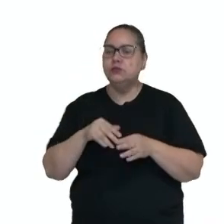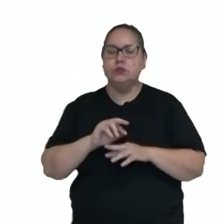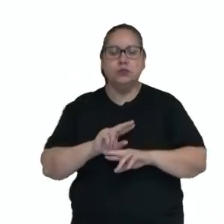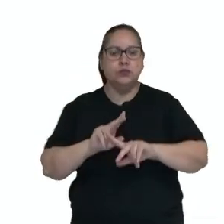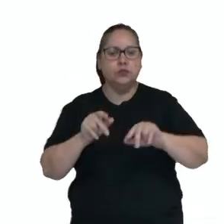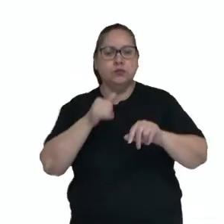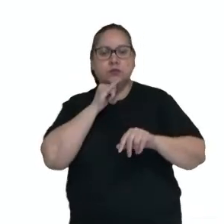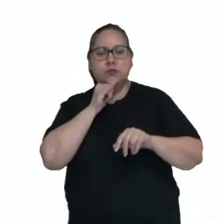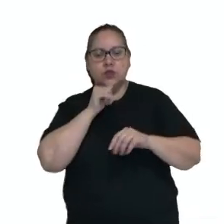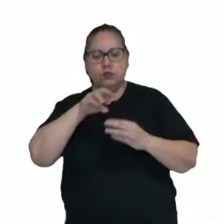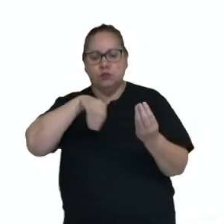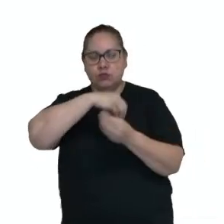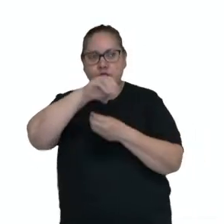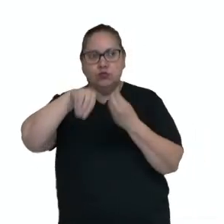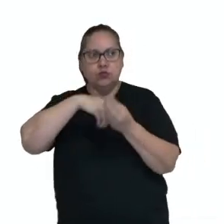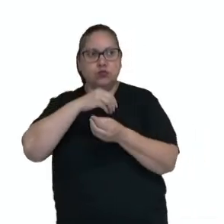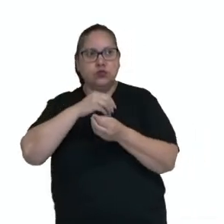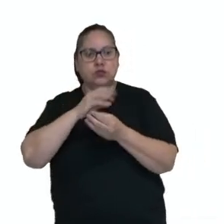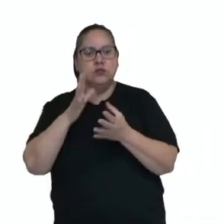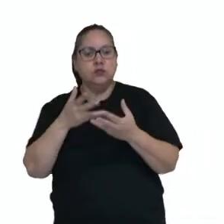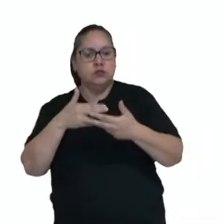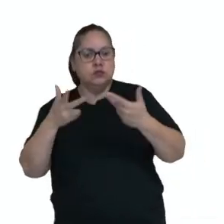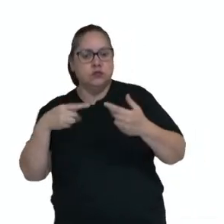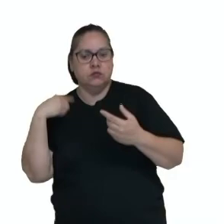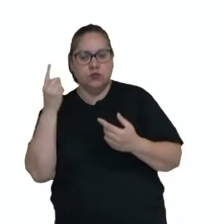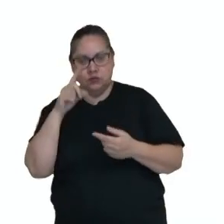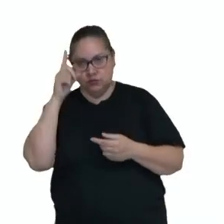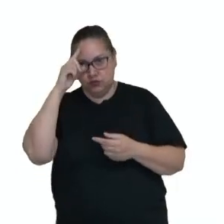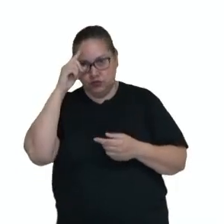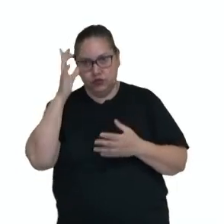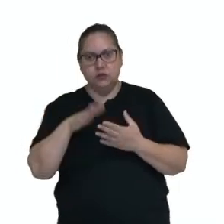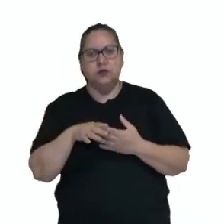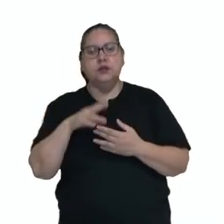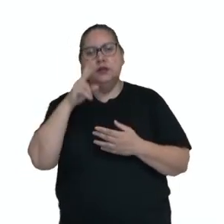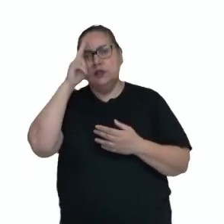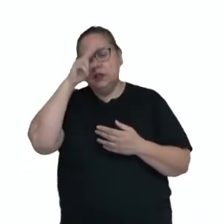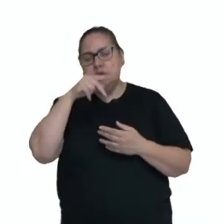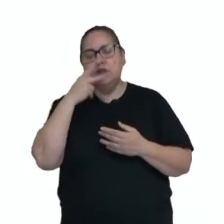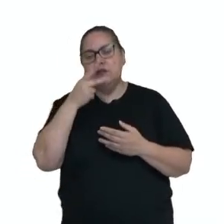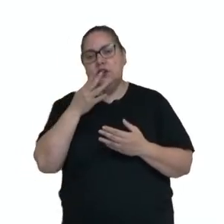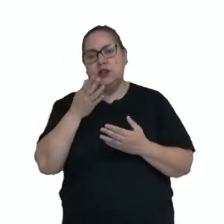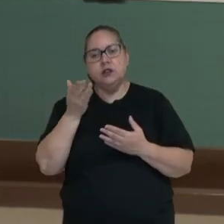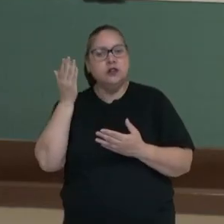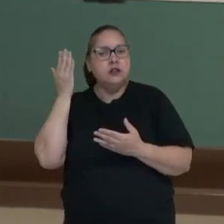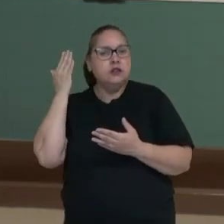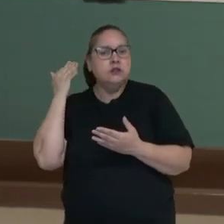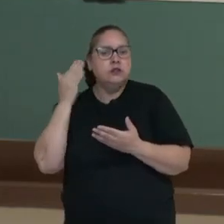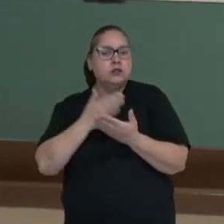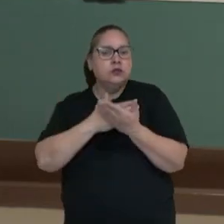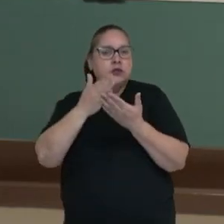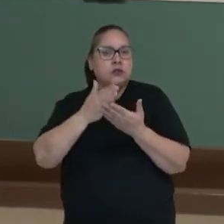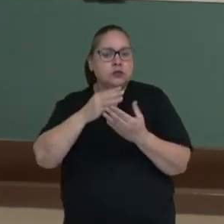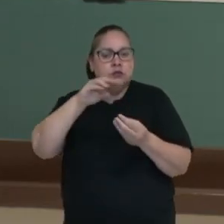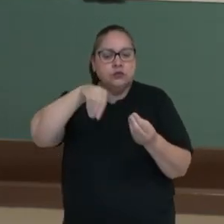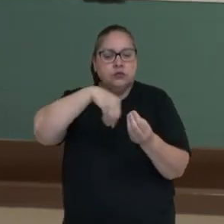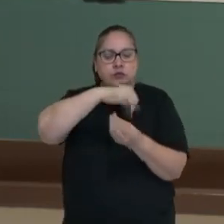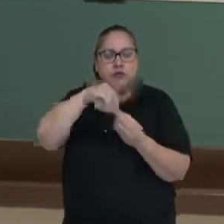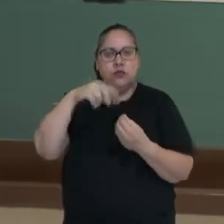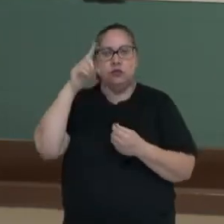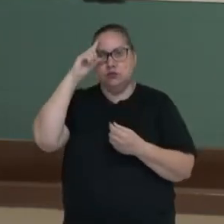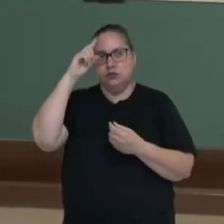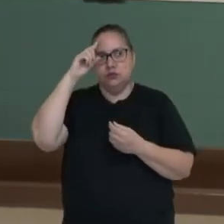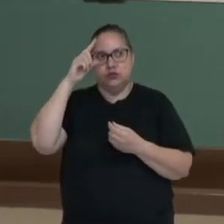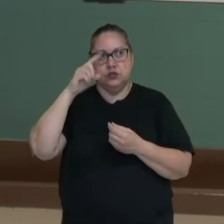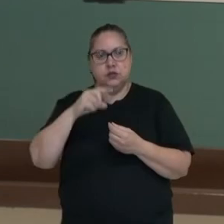inúmeros exemplos de misturas e substâncias em nosso cotidiano. Lembra que eu falei lá no início? As misturas estão no nosso dia a dia.